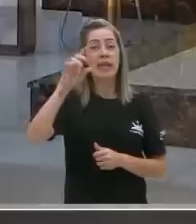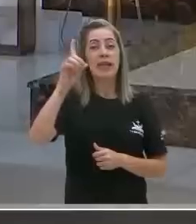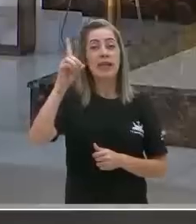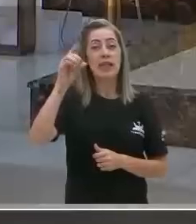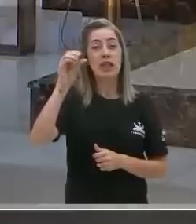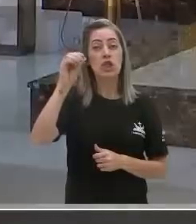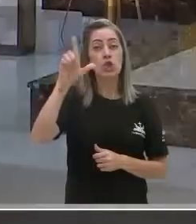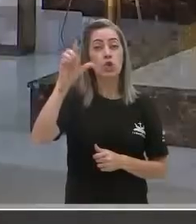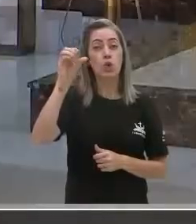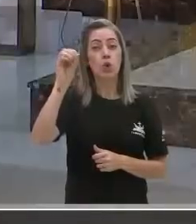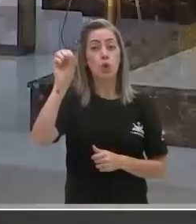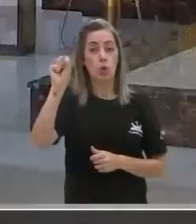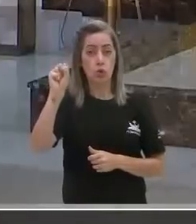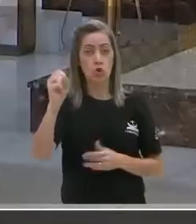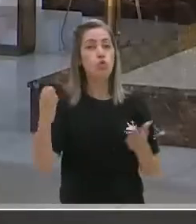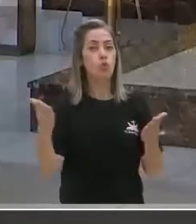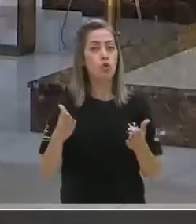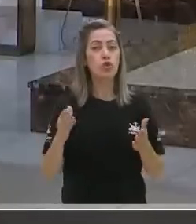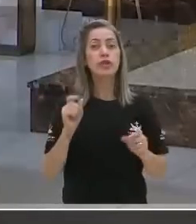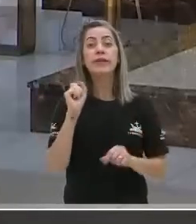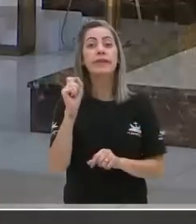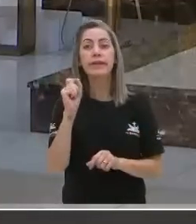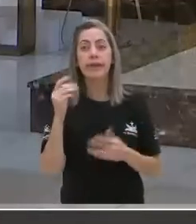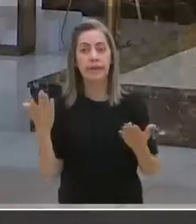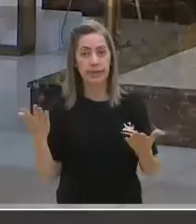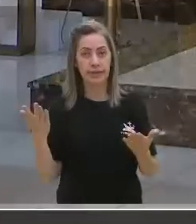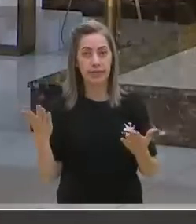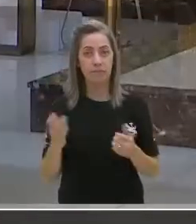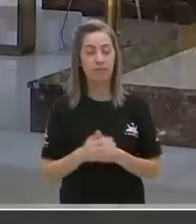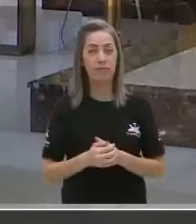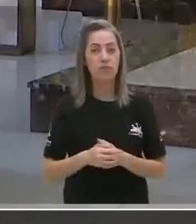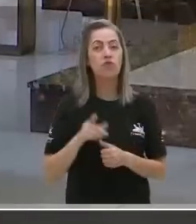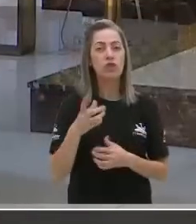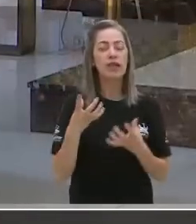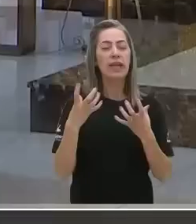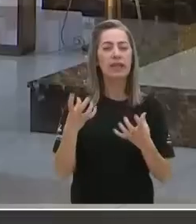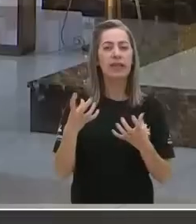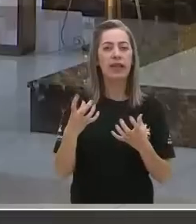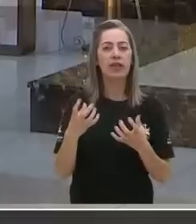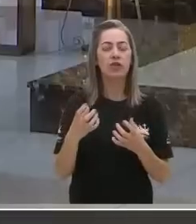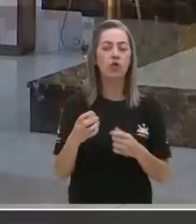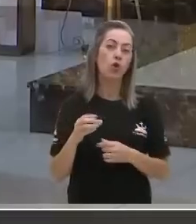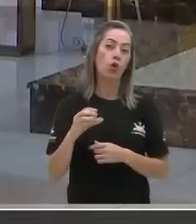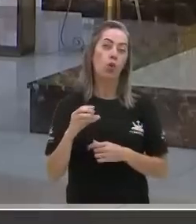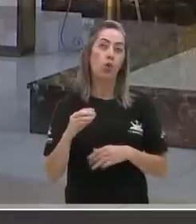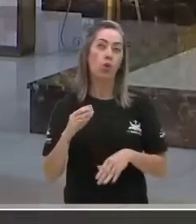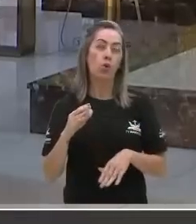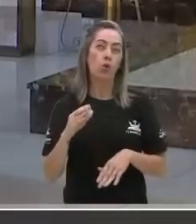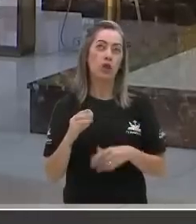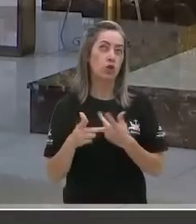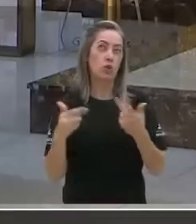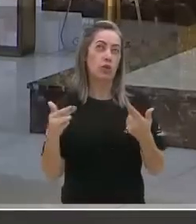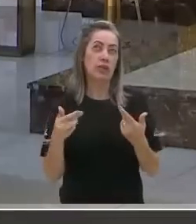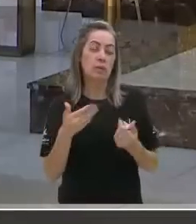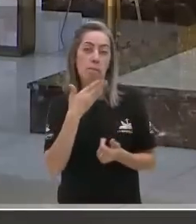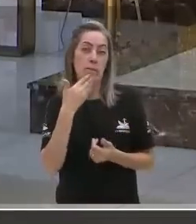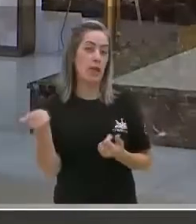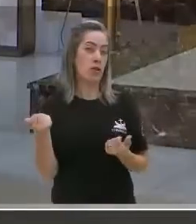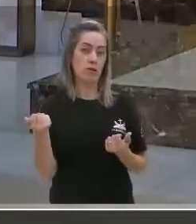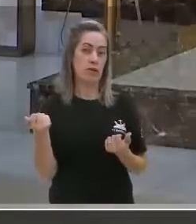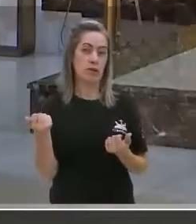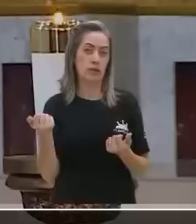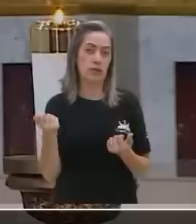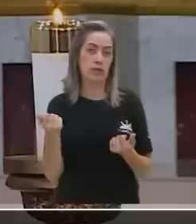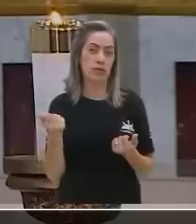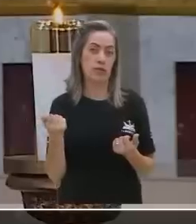tem o cartão branco, você quer o, sei lá, o verde, o amarelo, você quer o black. É o novo ídolo. É